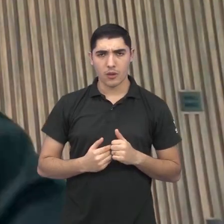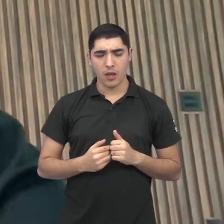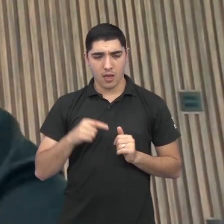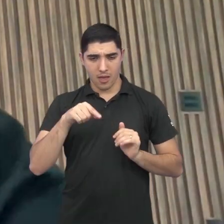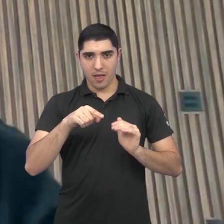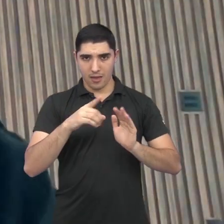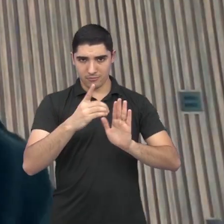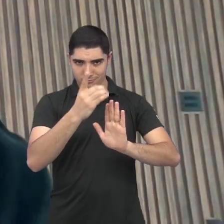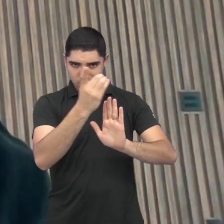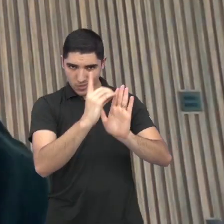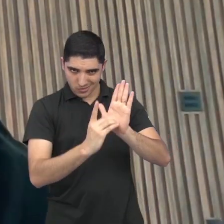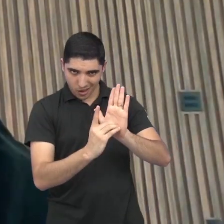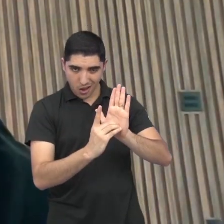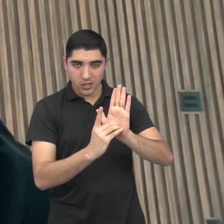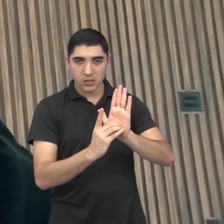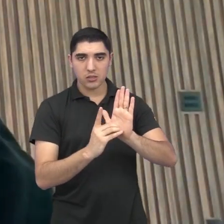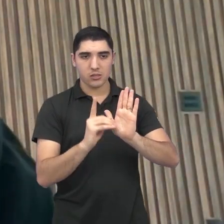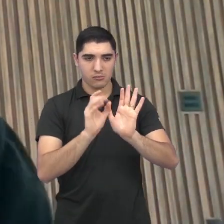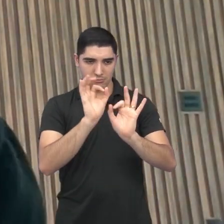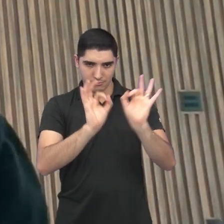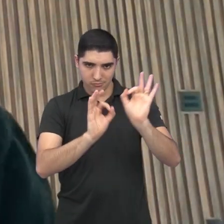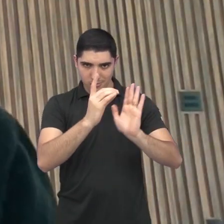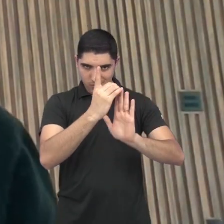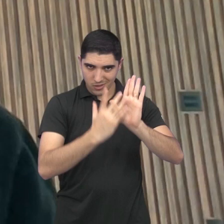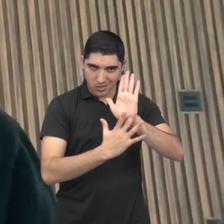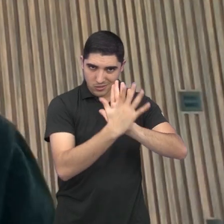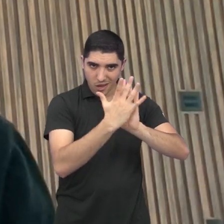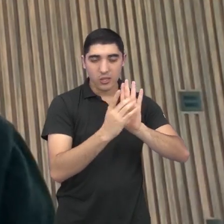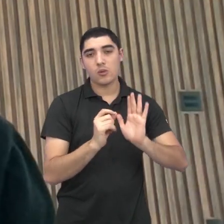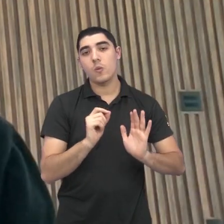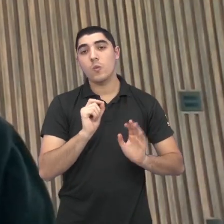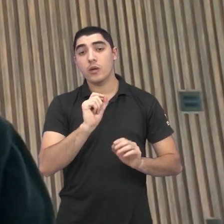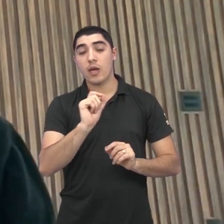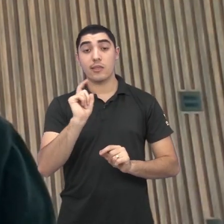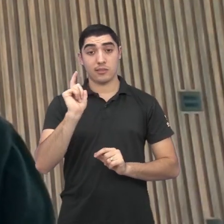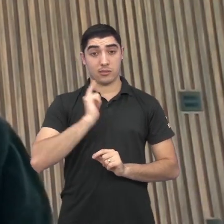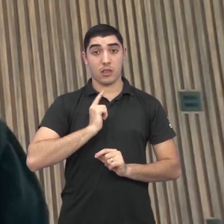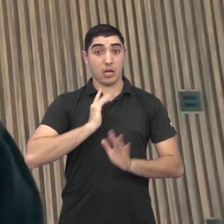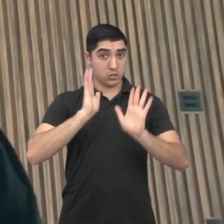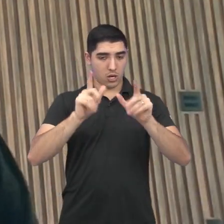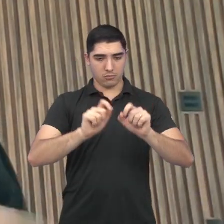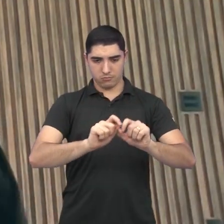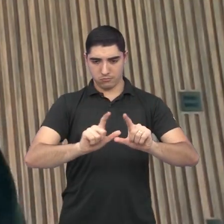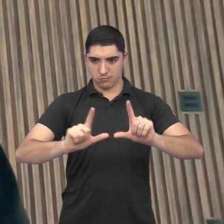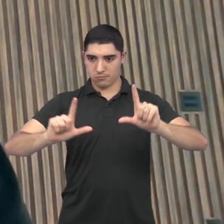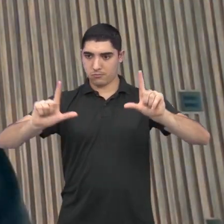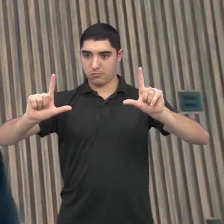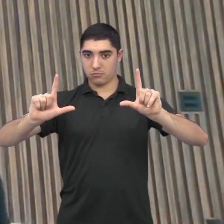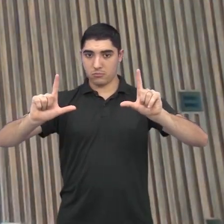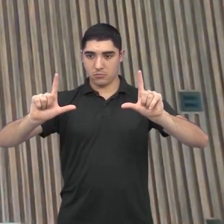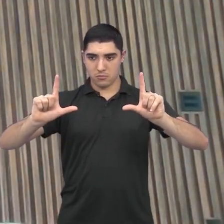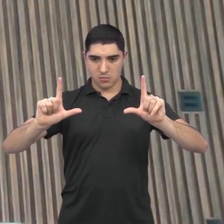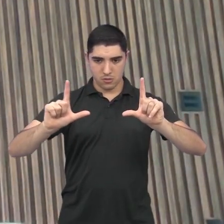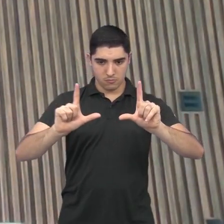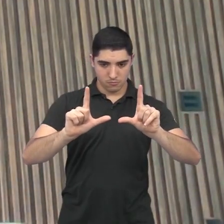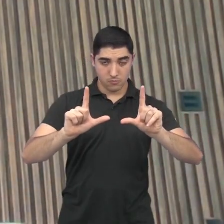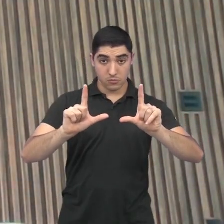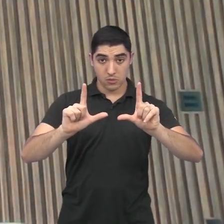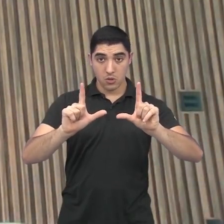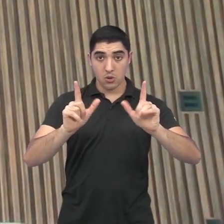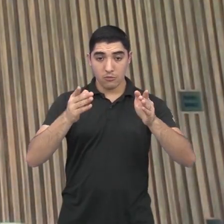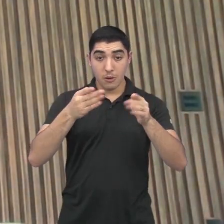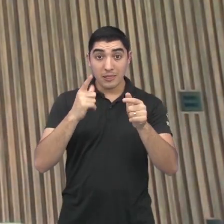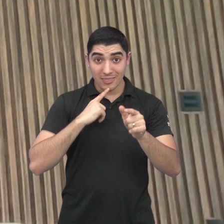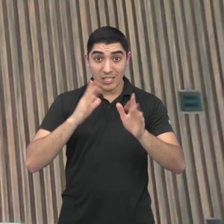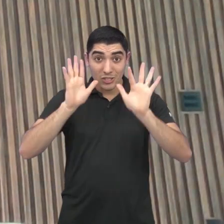geralmente trabalha com um tamanho estático de tela, né? de elemento gráfico,